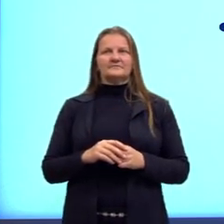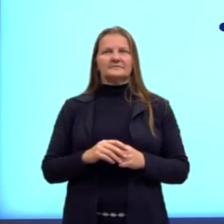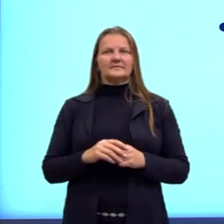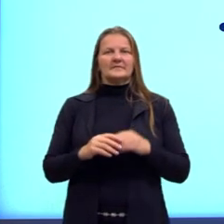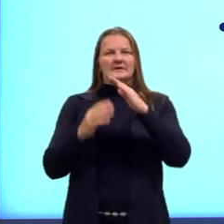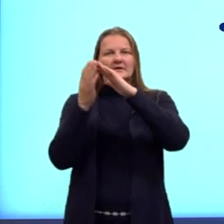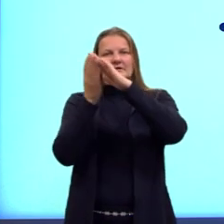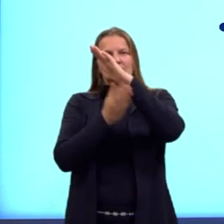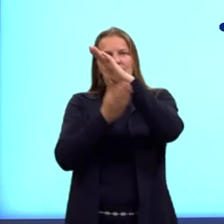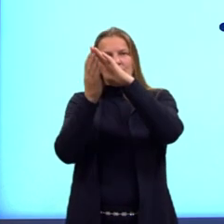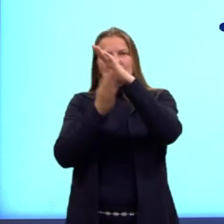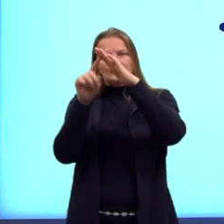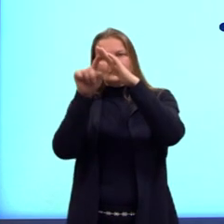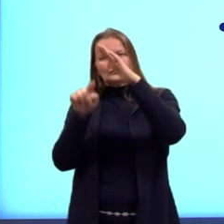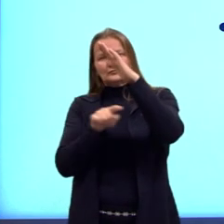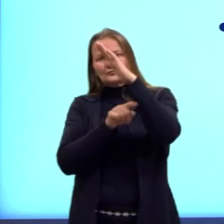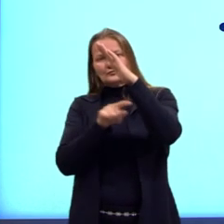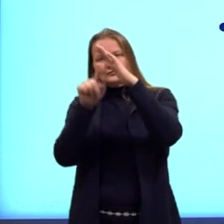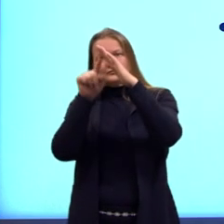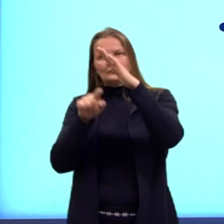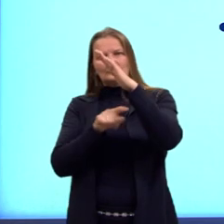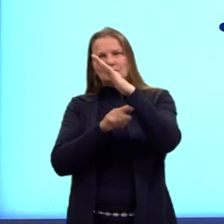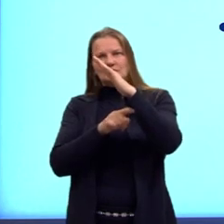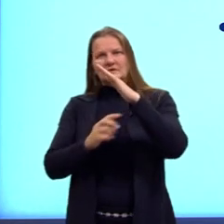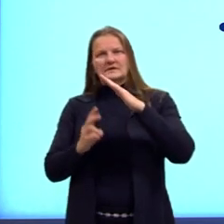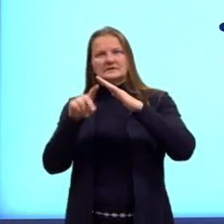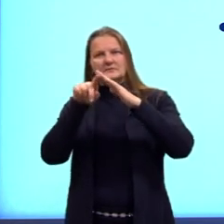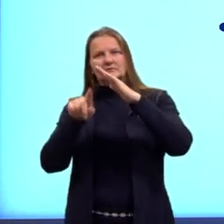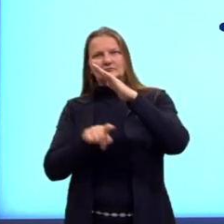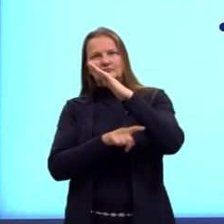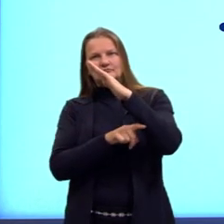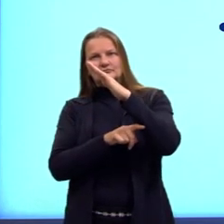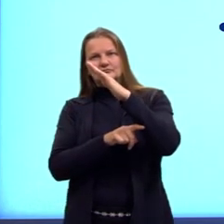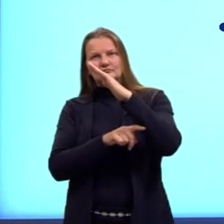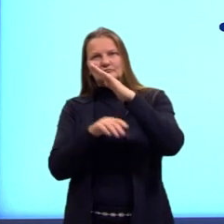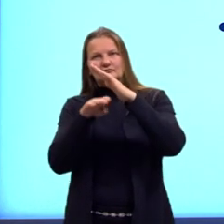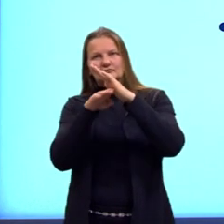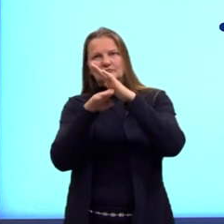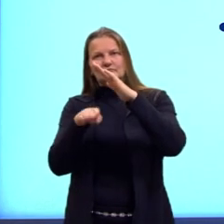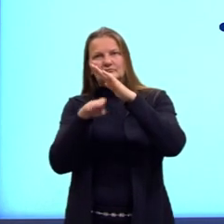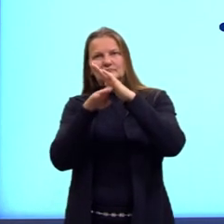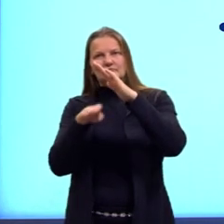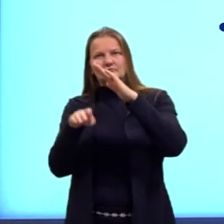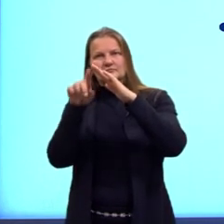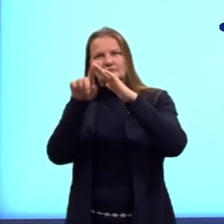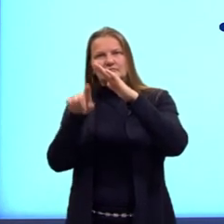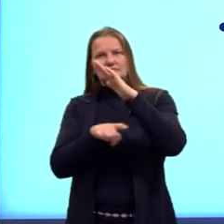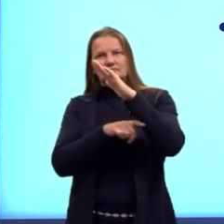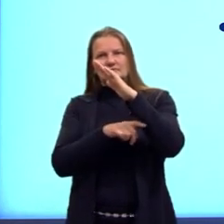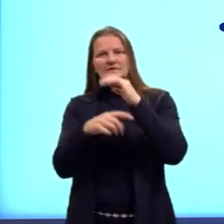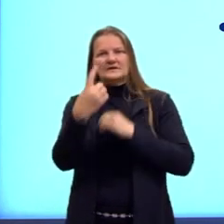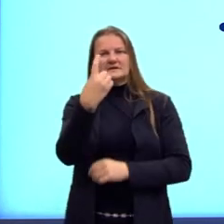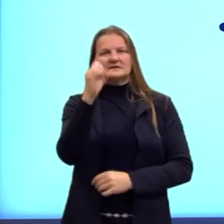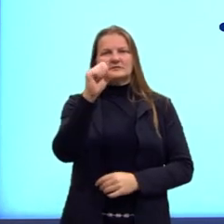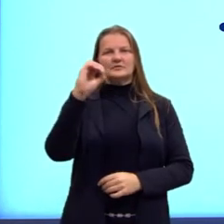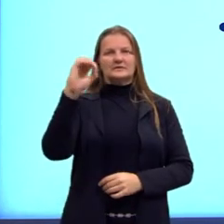interno são suplementares eles formam aqui né o ângulo de o ou